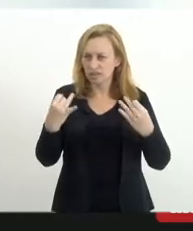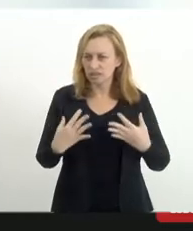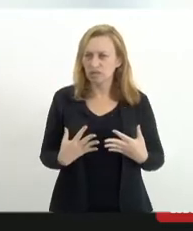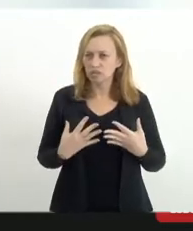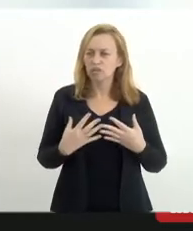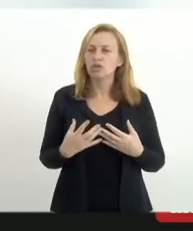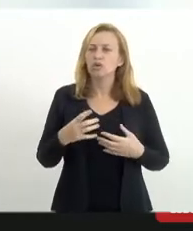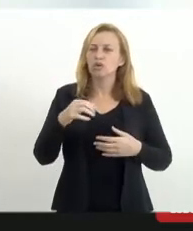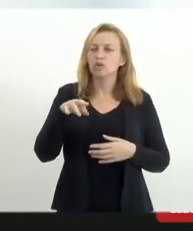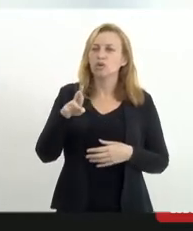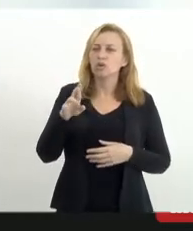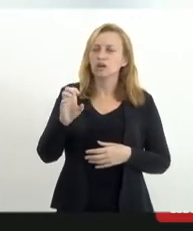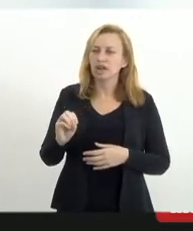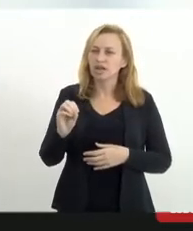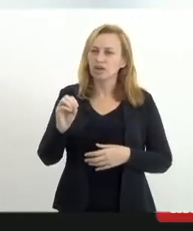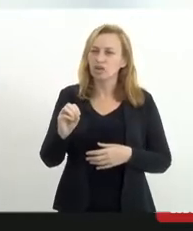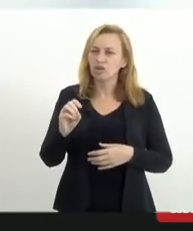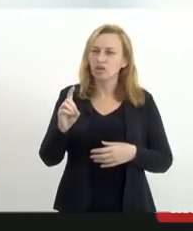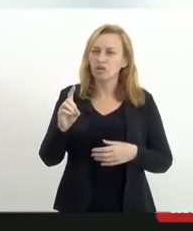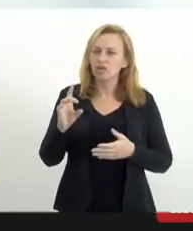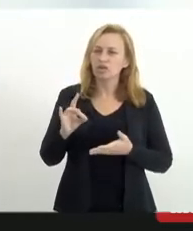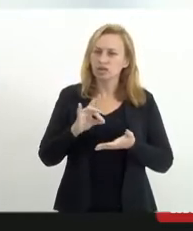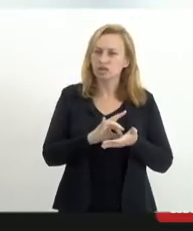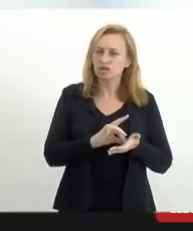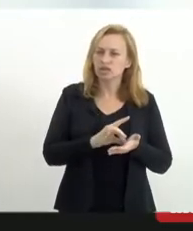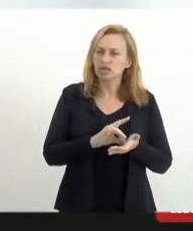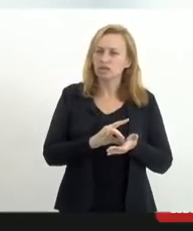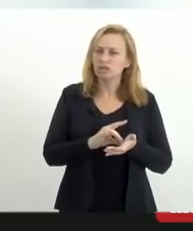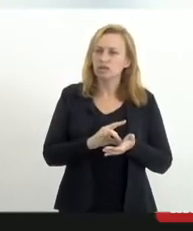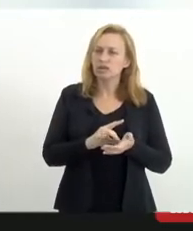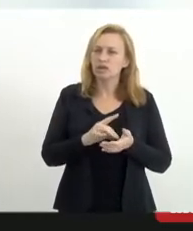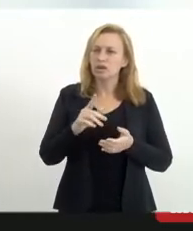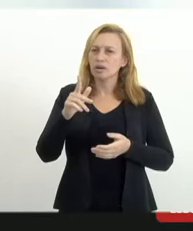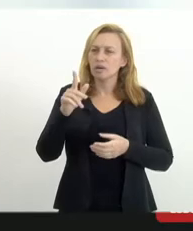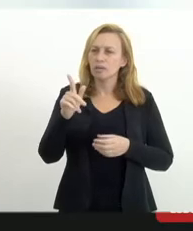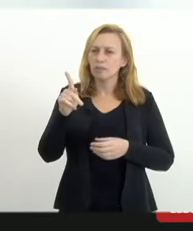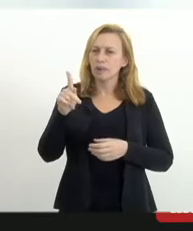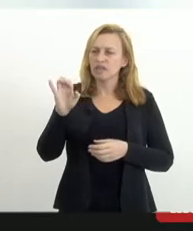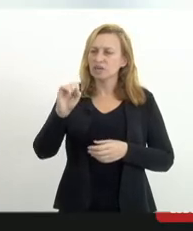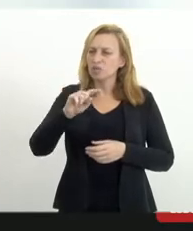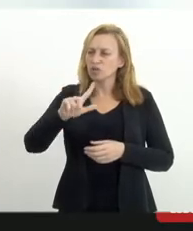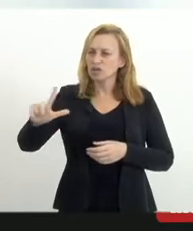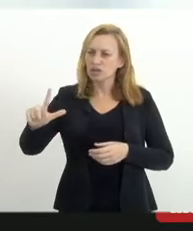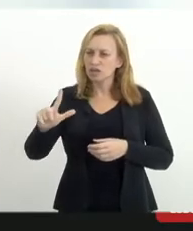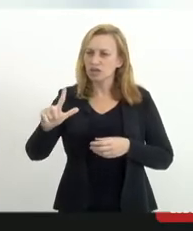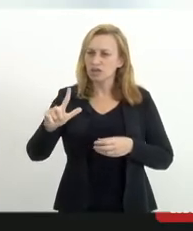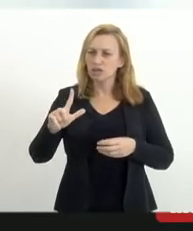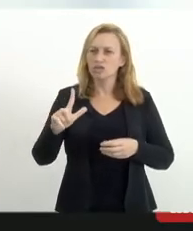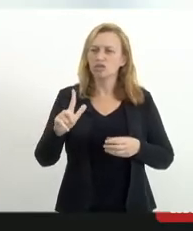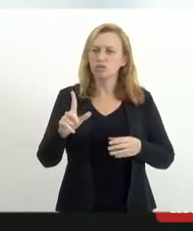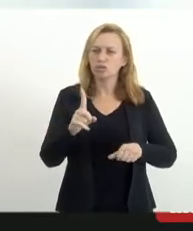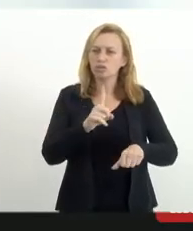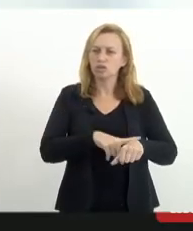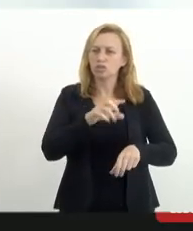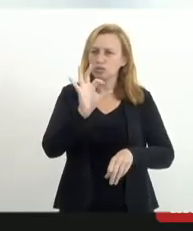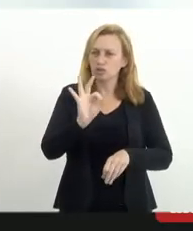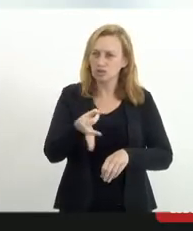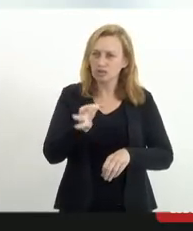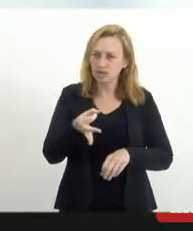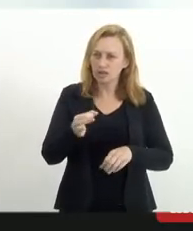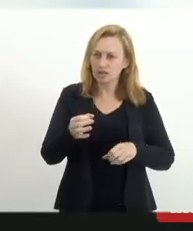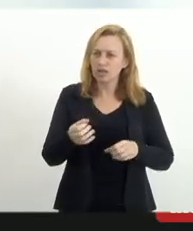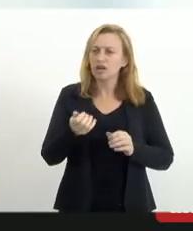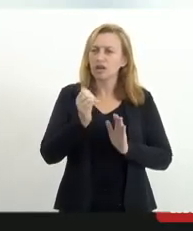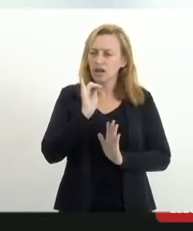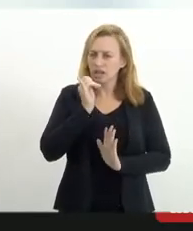o crédito originário da receita patrimonial será submetido aos seguintes prazos. Redação